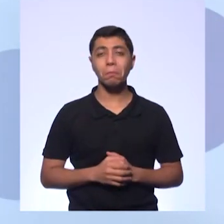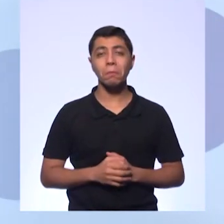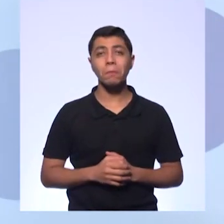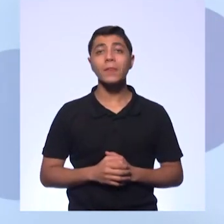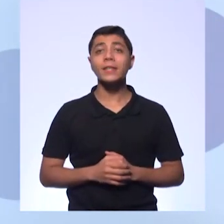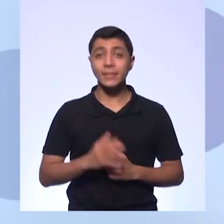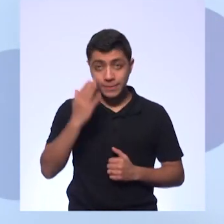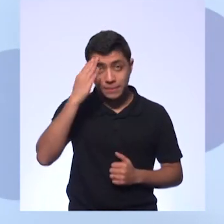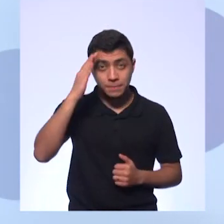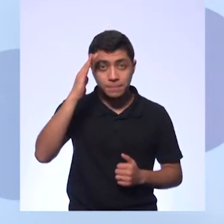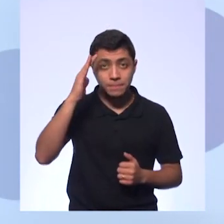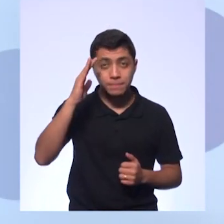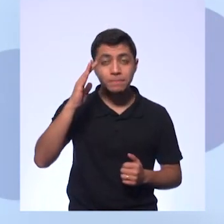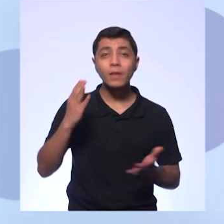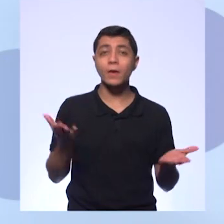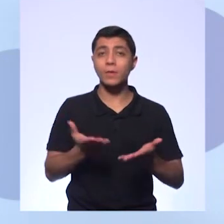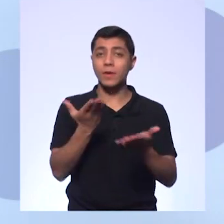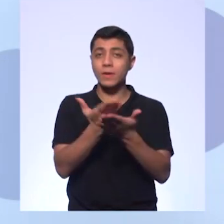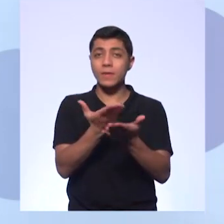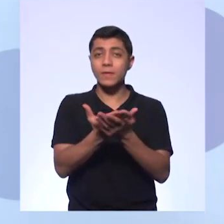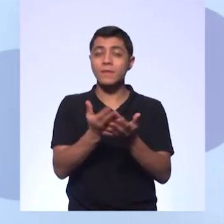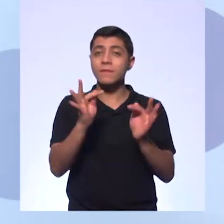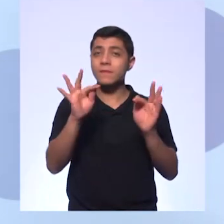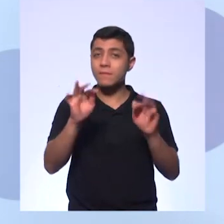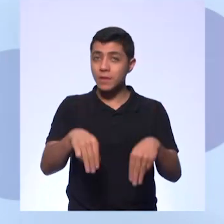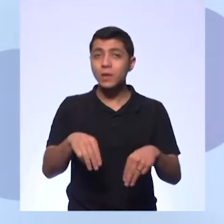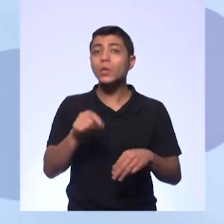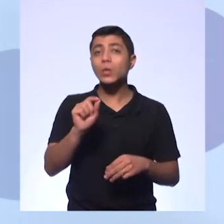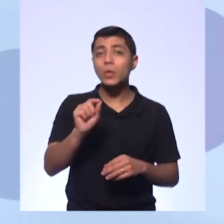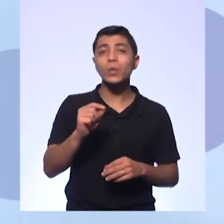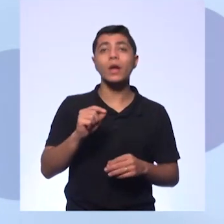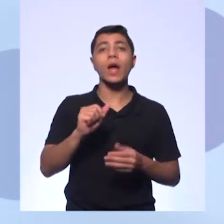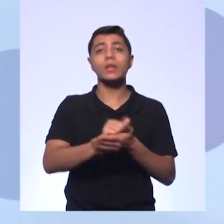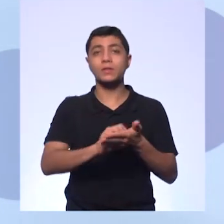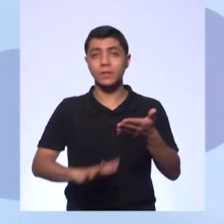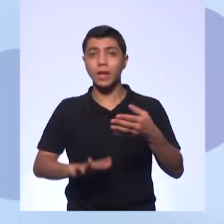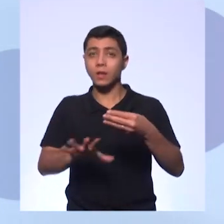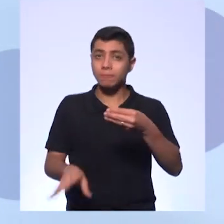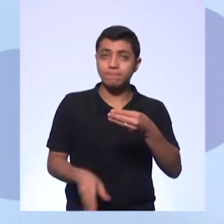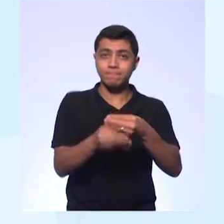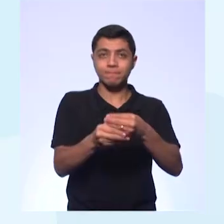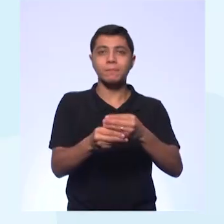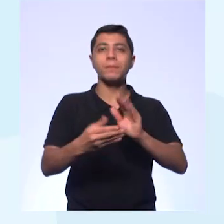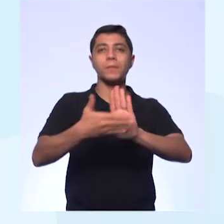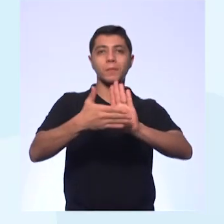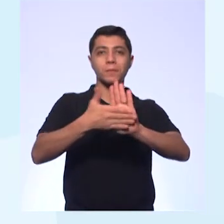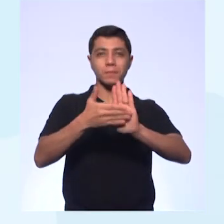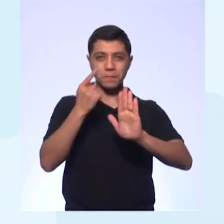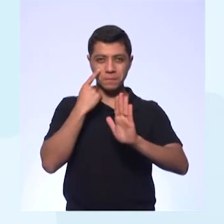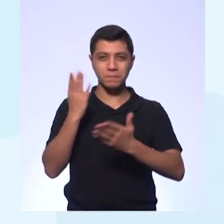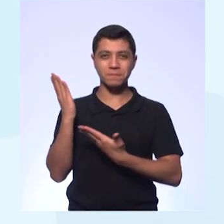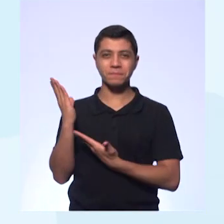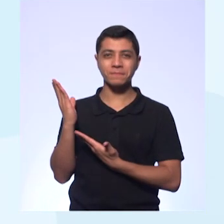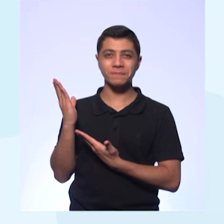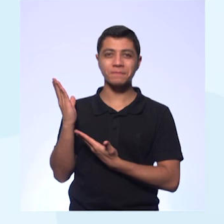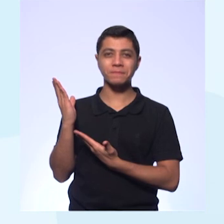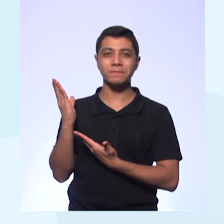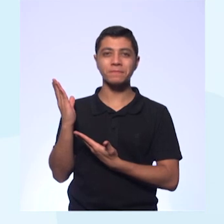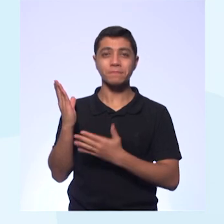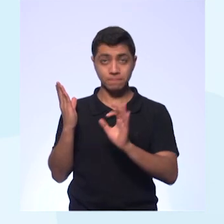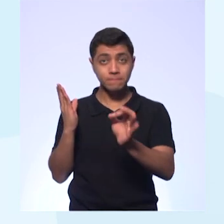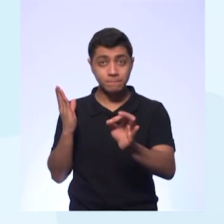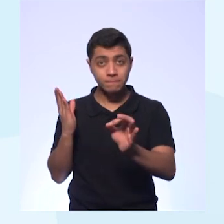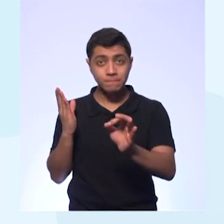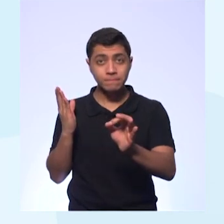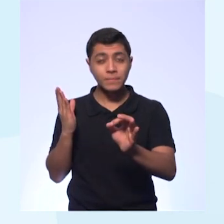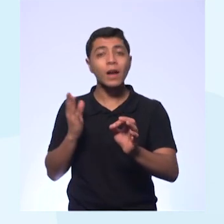aula, eu vou deixar para vocês a nossa proposta de atividade complementar. Então, vamos dar uma olhadinha na tela, tá?